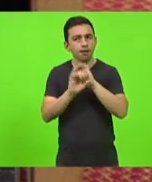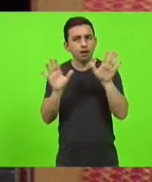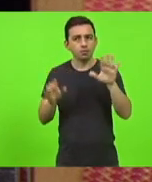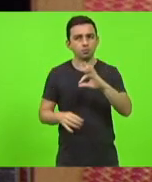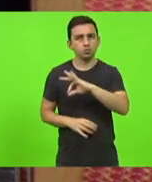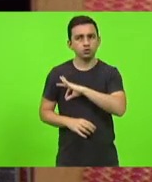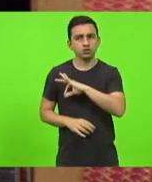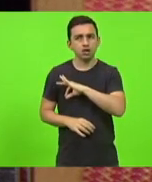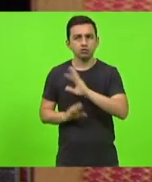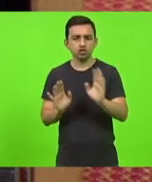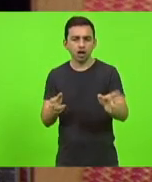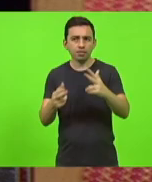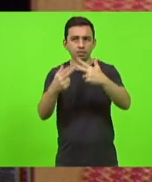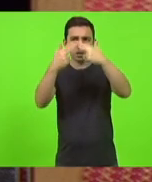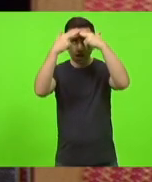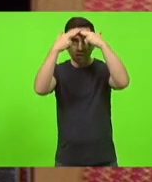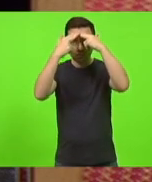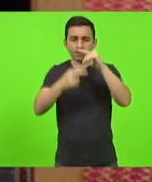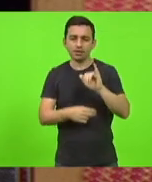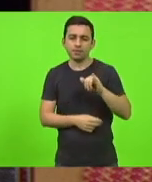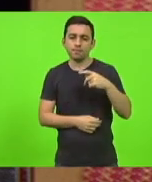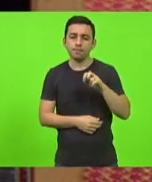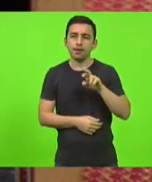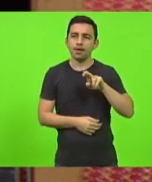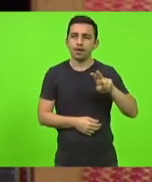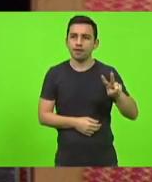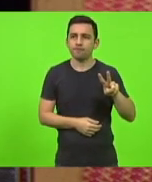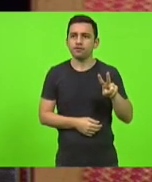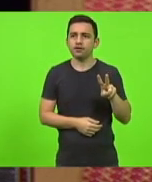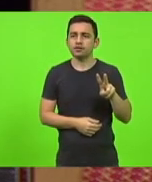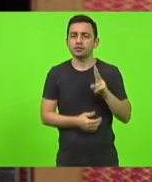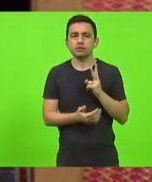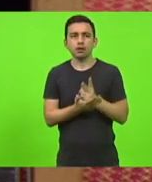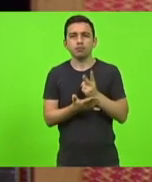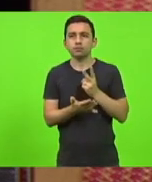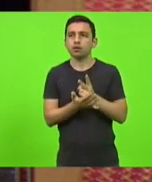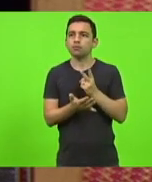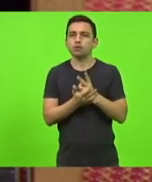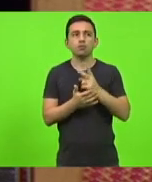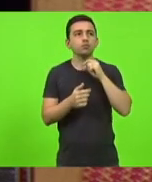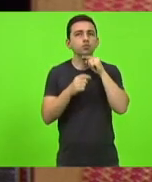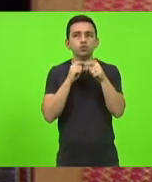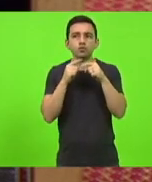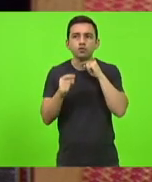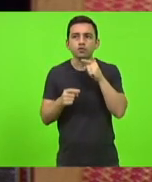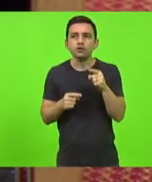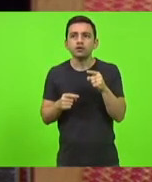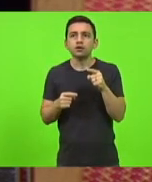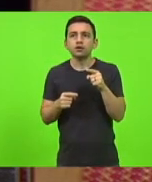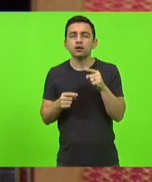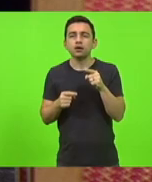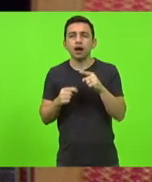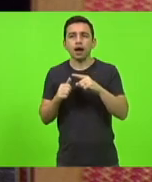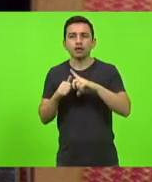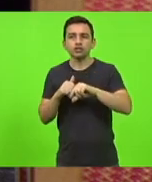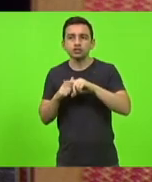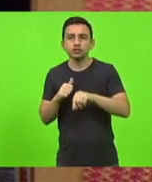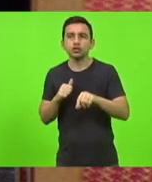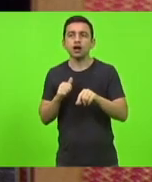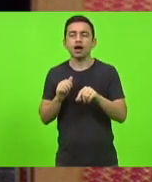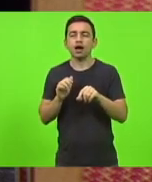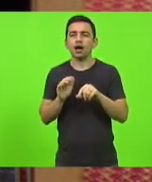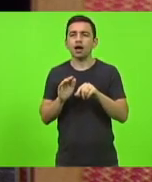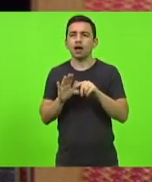um trauma com o IPREV, que quando tem alguma dúvida no artigo, na